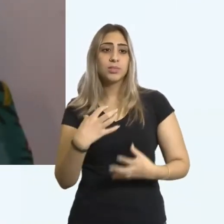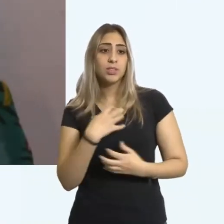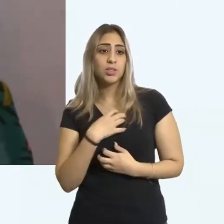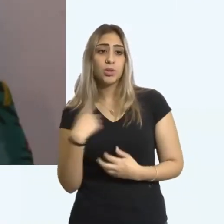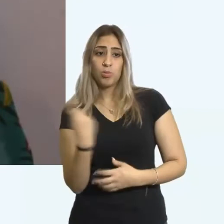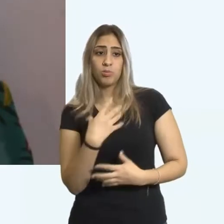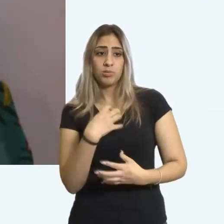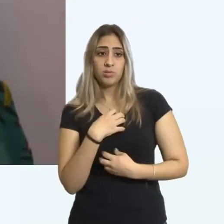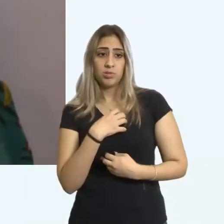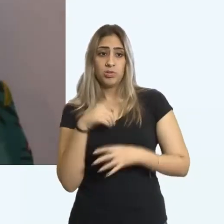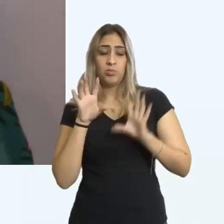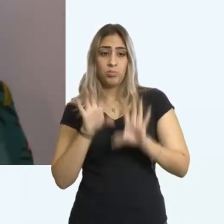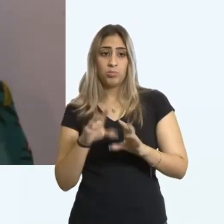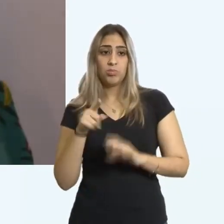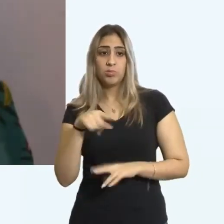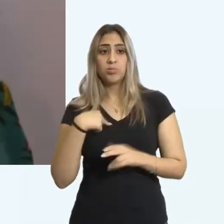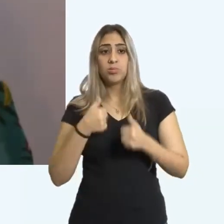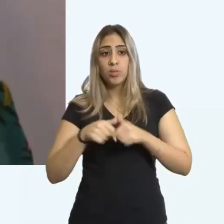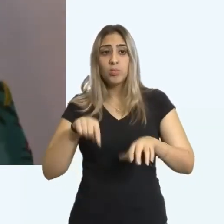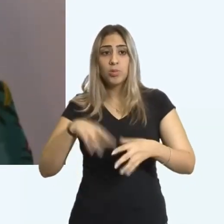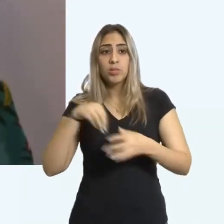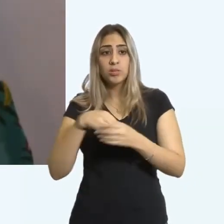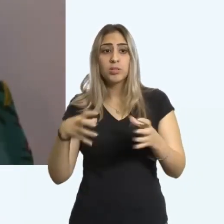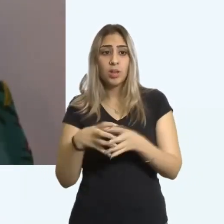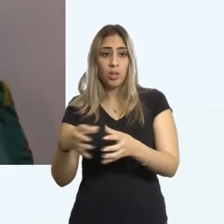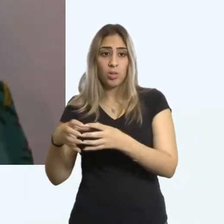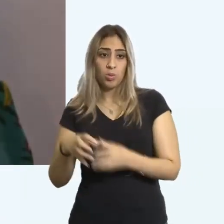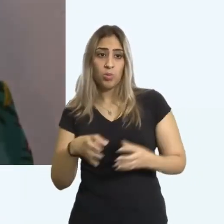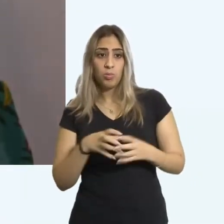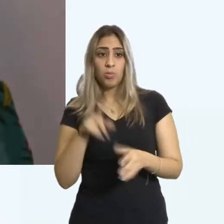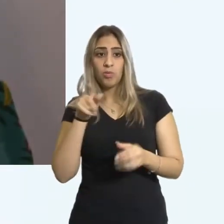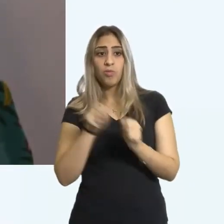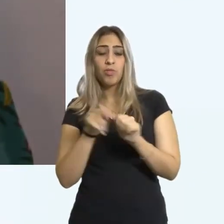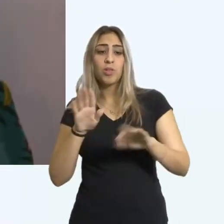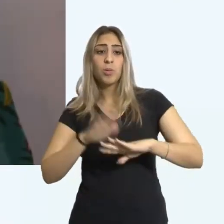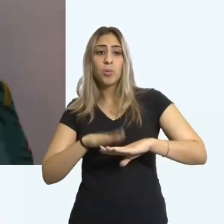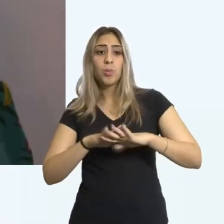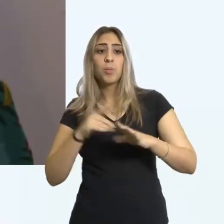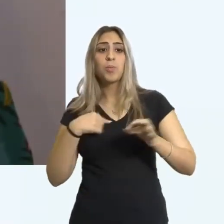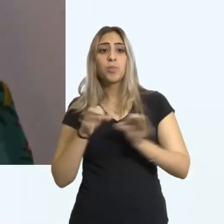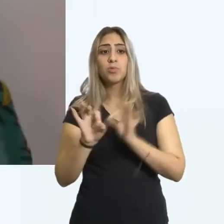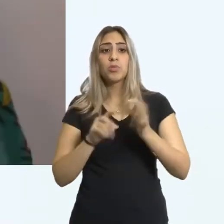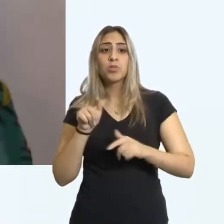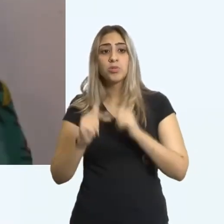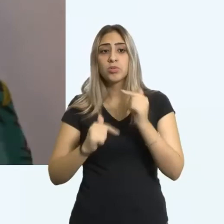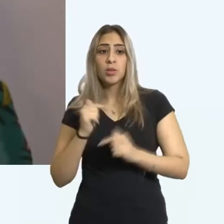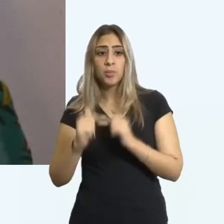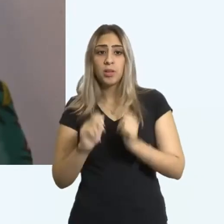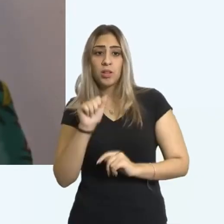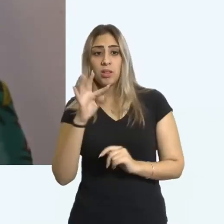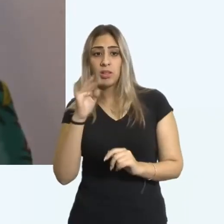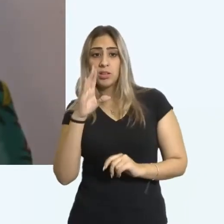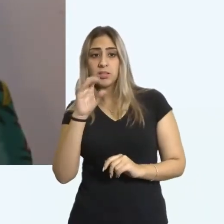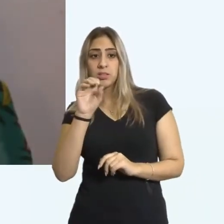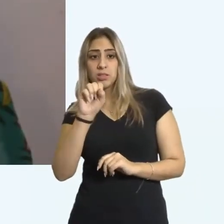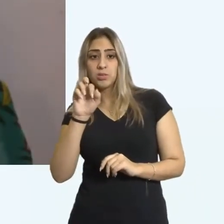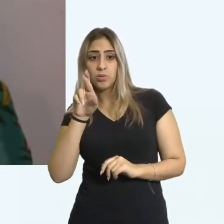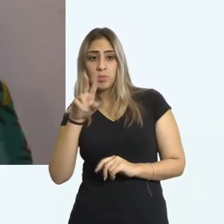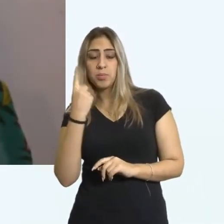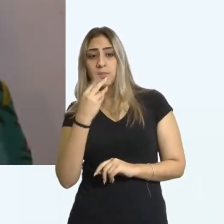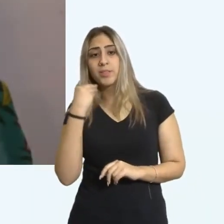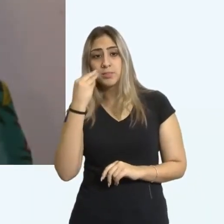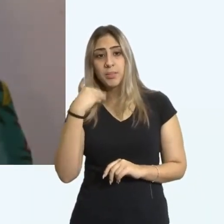isso quando estamos com essa turma foi feito um projeto em trabalho antecessor a primeira experiência